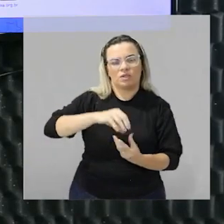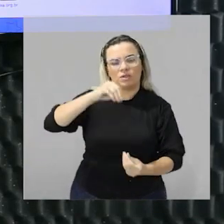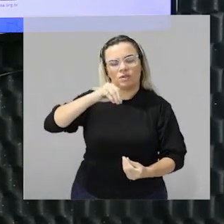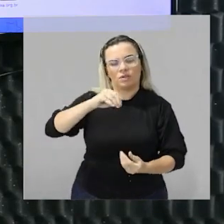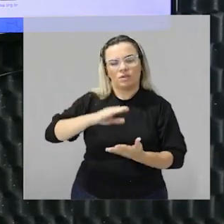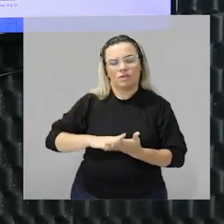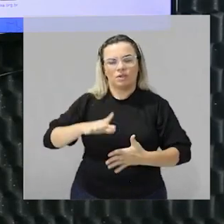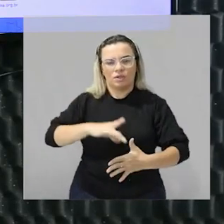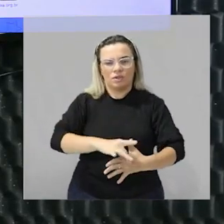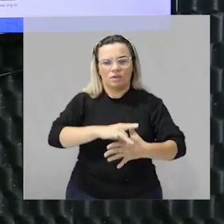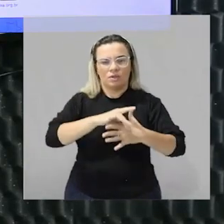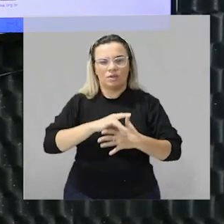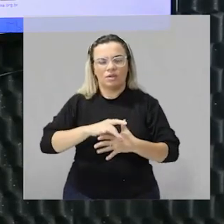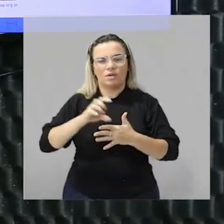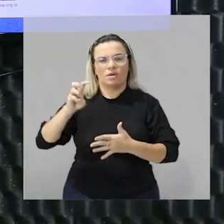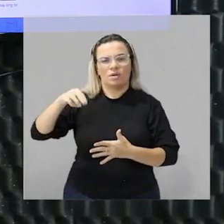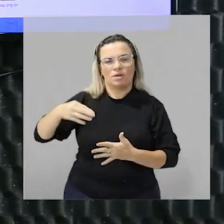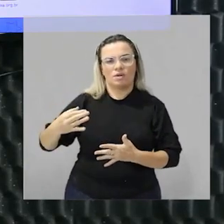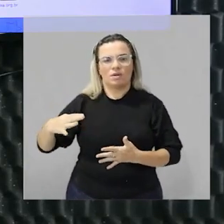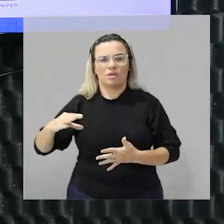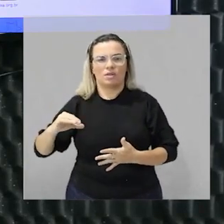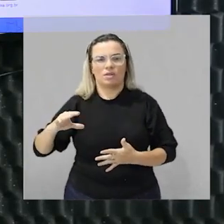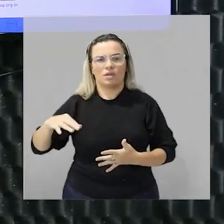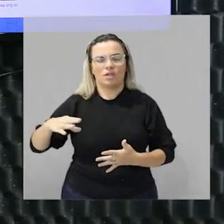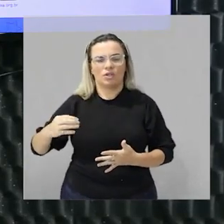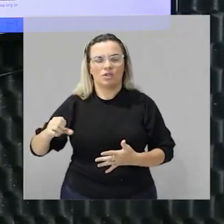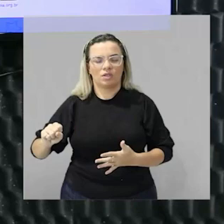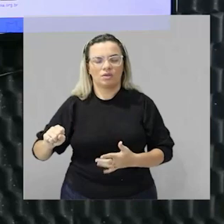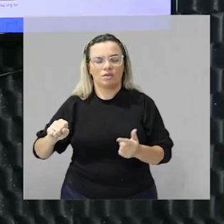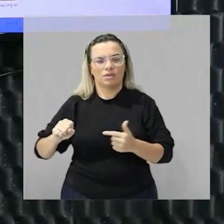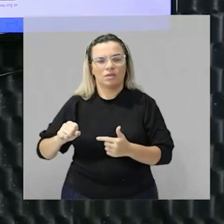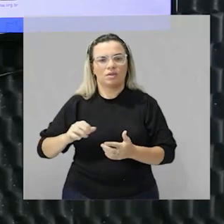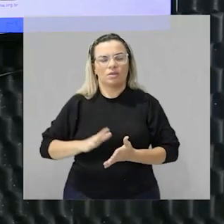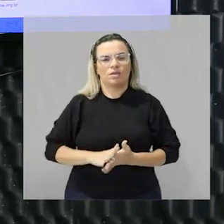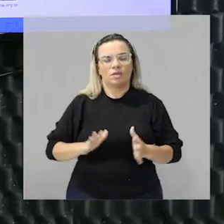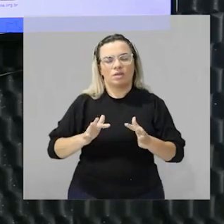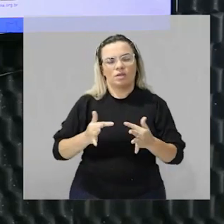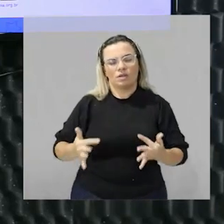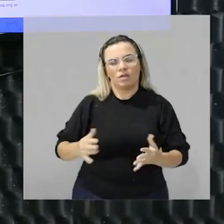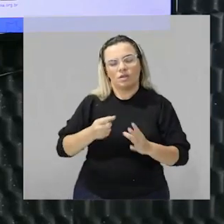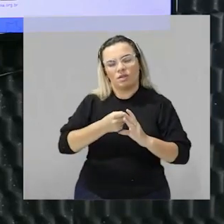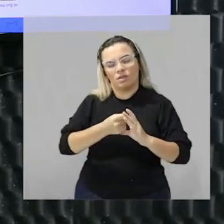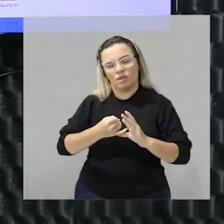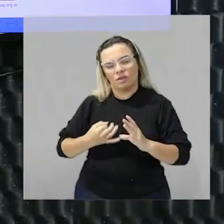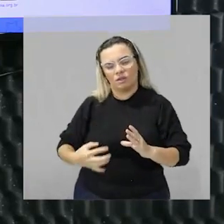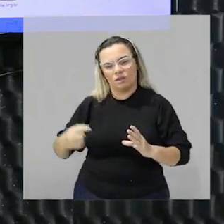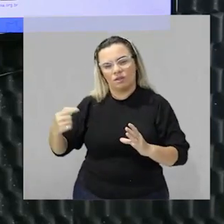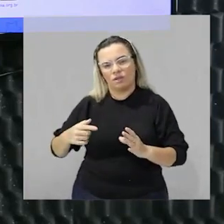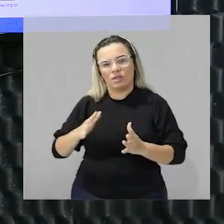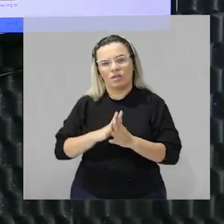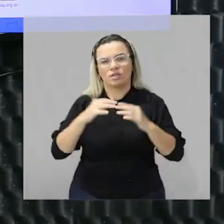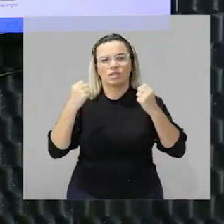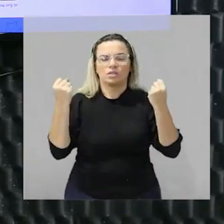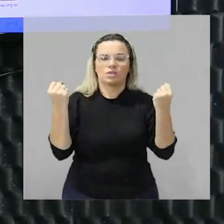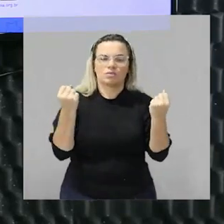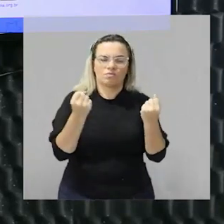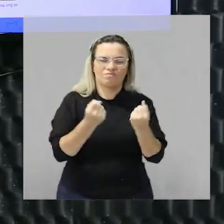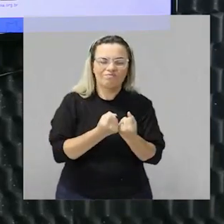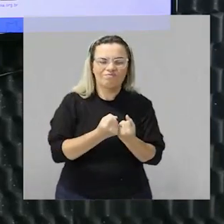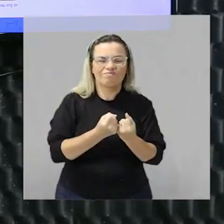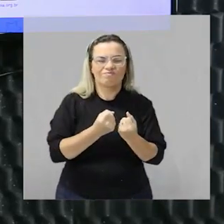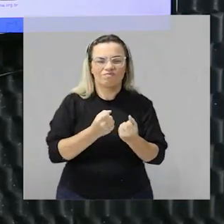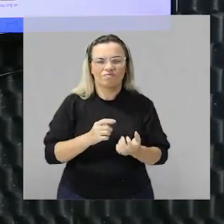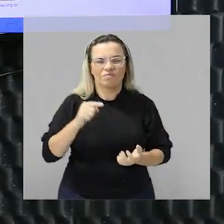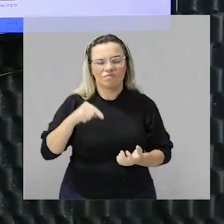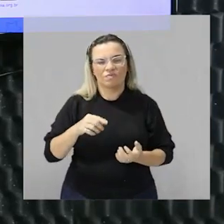de liderança messiânica, mas com simplesmente um caráter, o quê? Uma carência social. Canudos tem